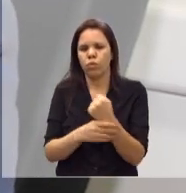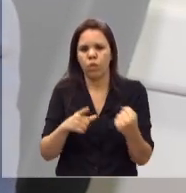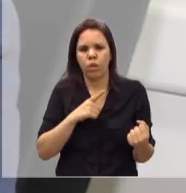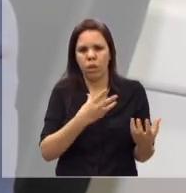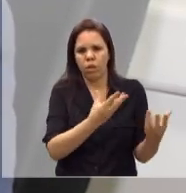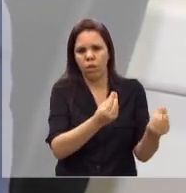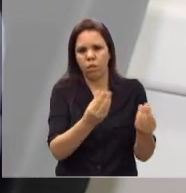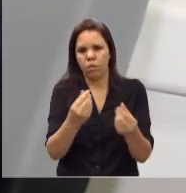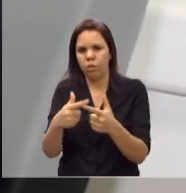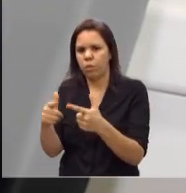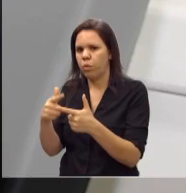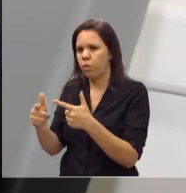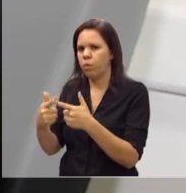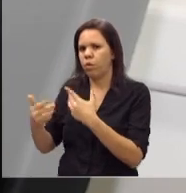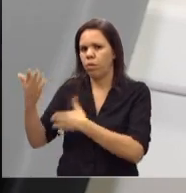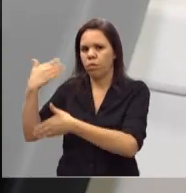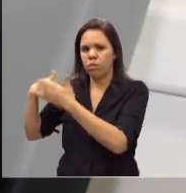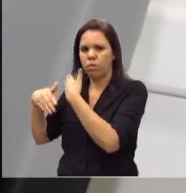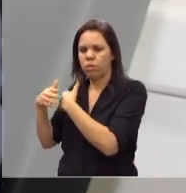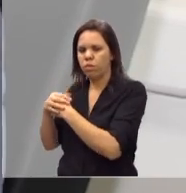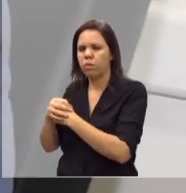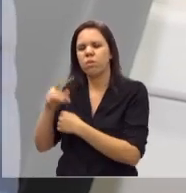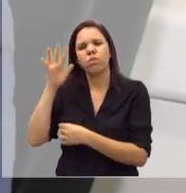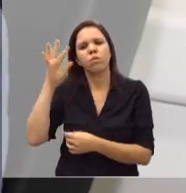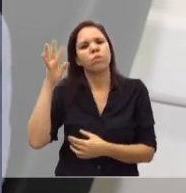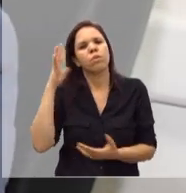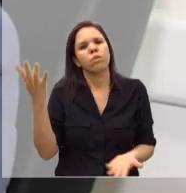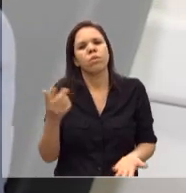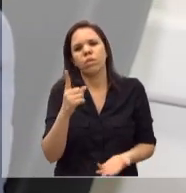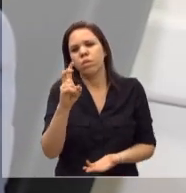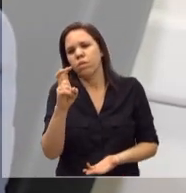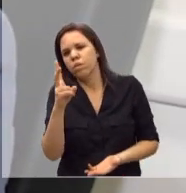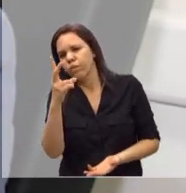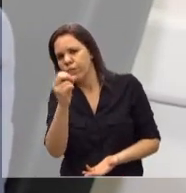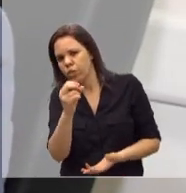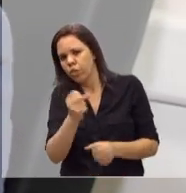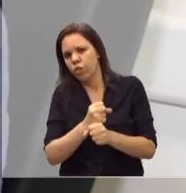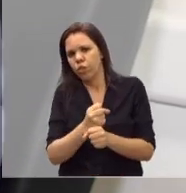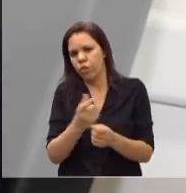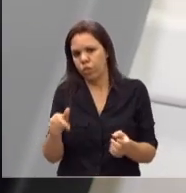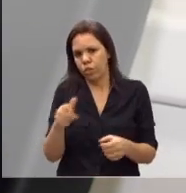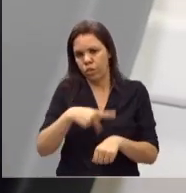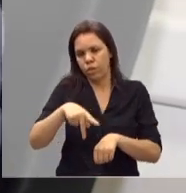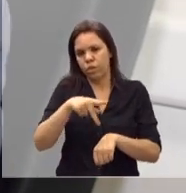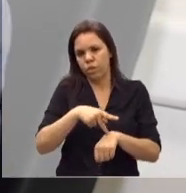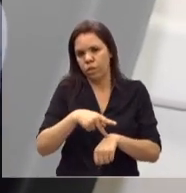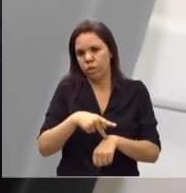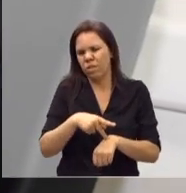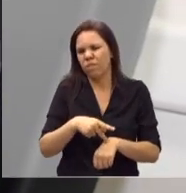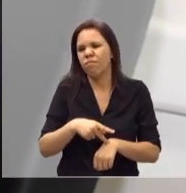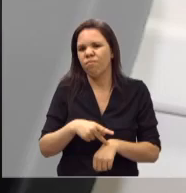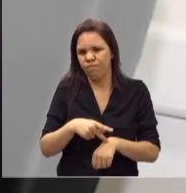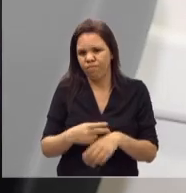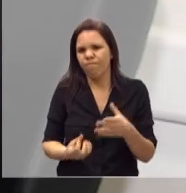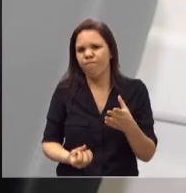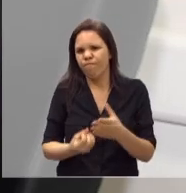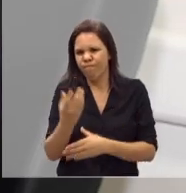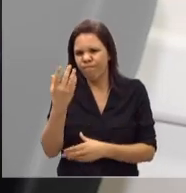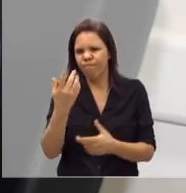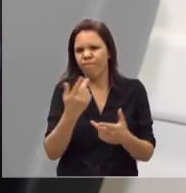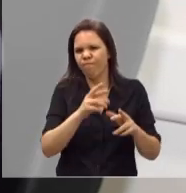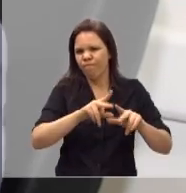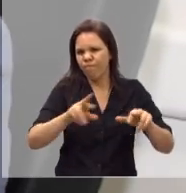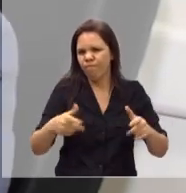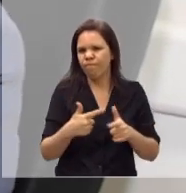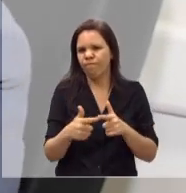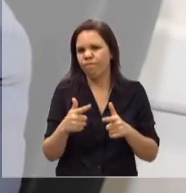muitos problemas nos últimos tempos. Imagina que nos últimos 15, 20 anos, esse país aqui sofreu uma catástrofe, né?